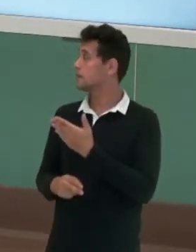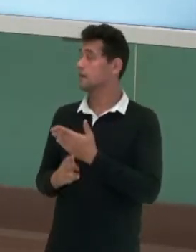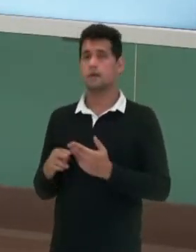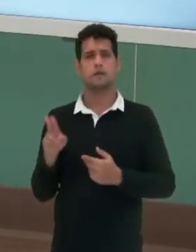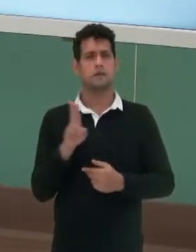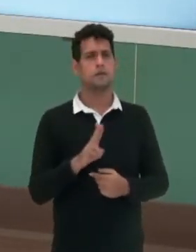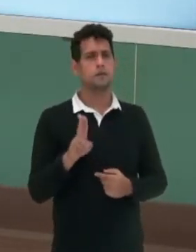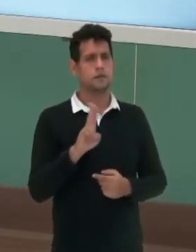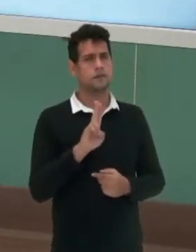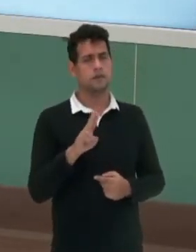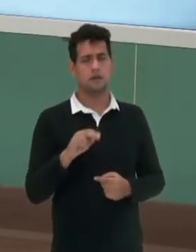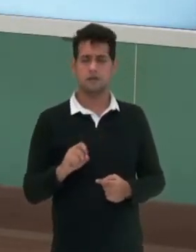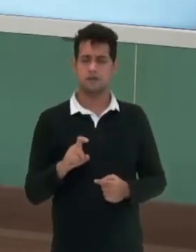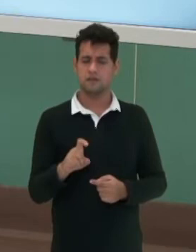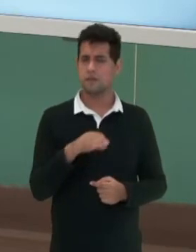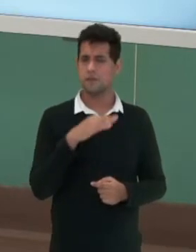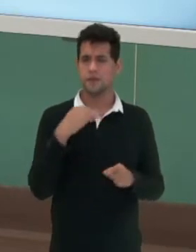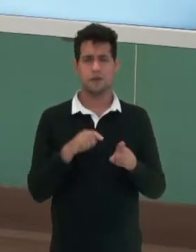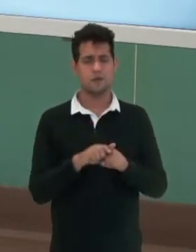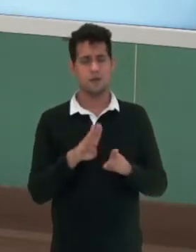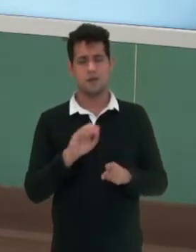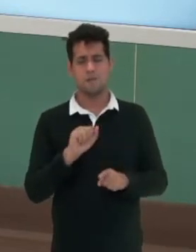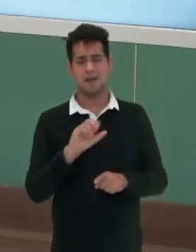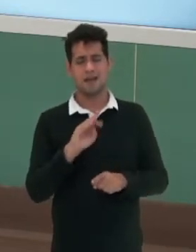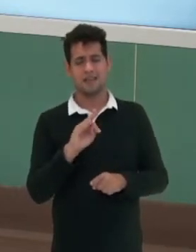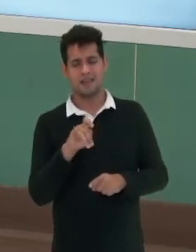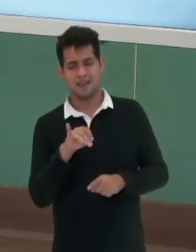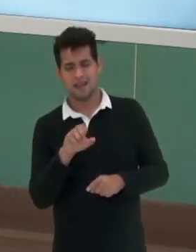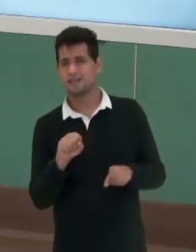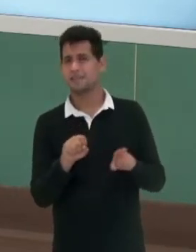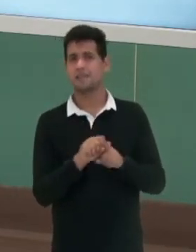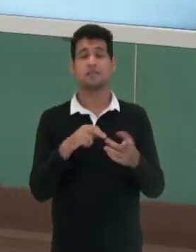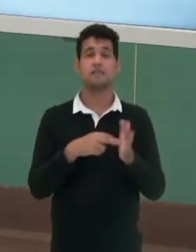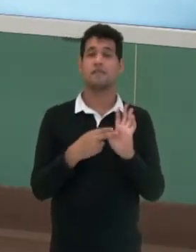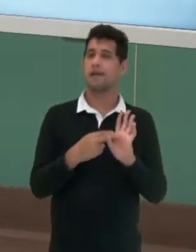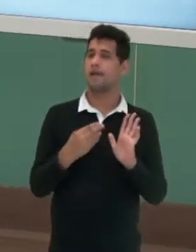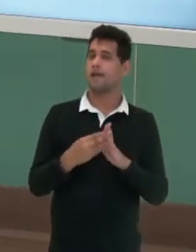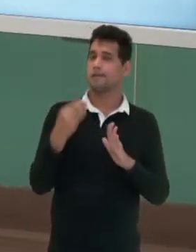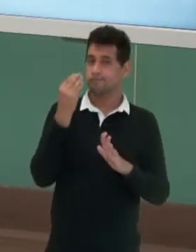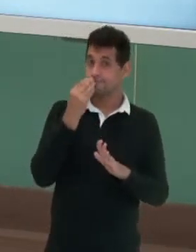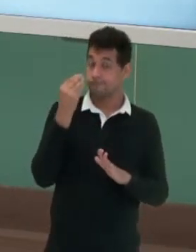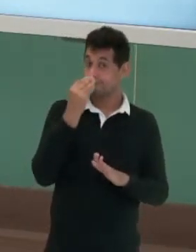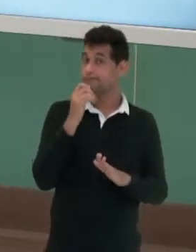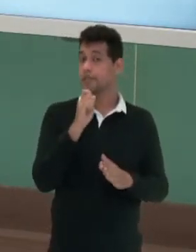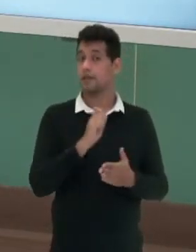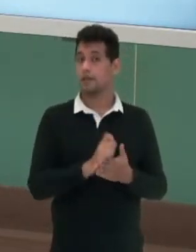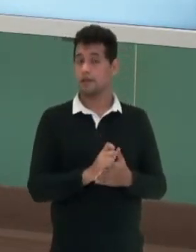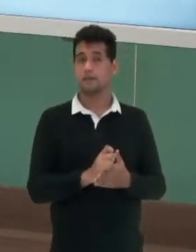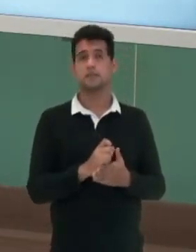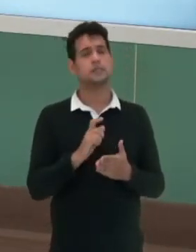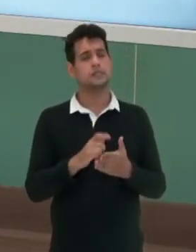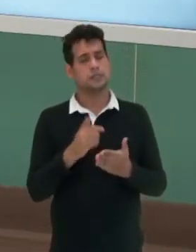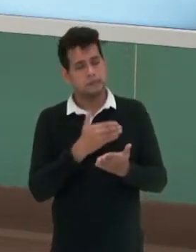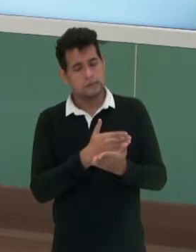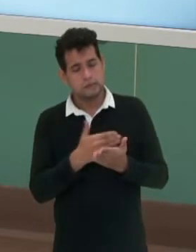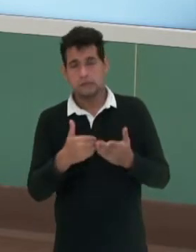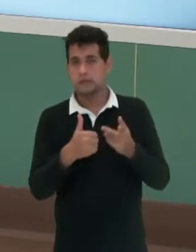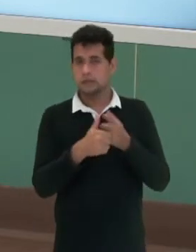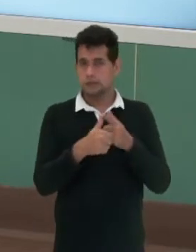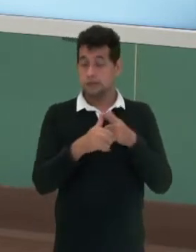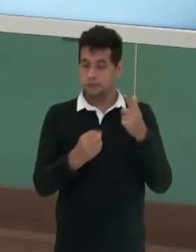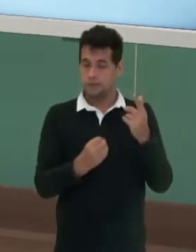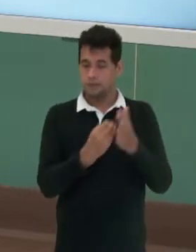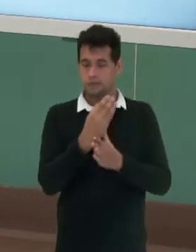utilização de vírus morto ou bactérias inteiras, né? São a primeira vez que eles